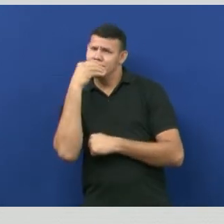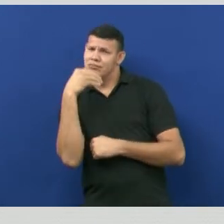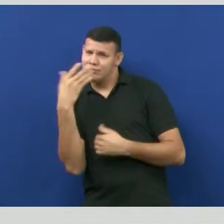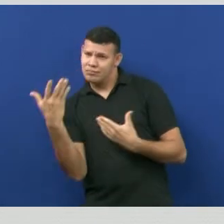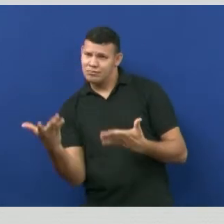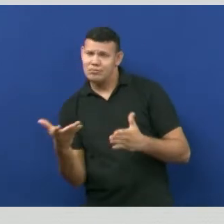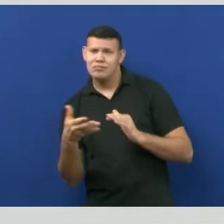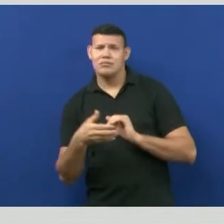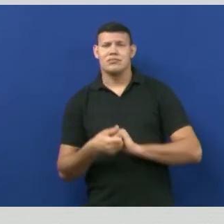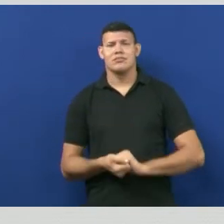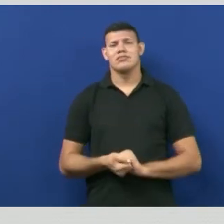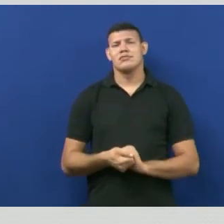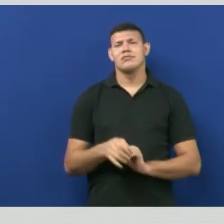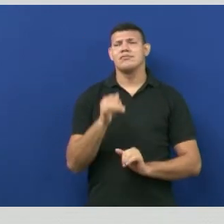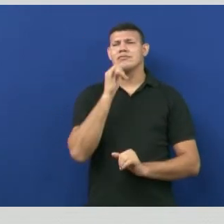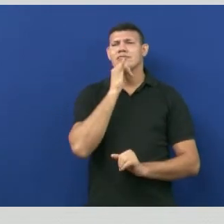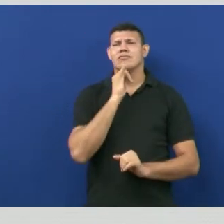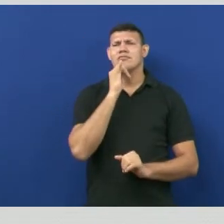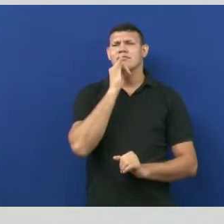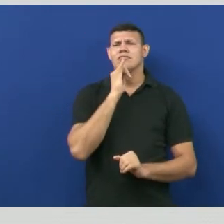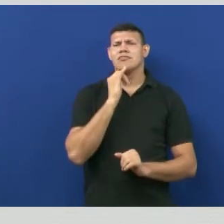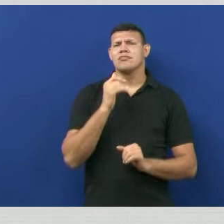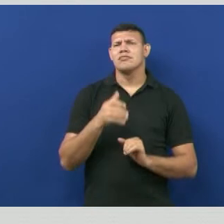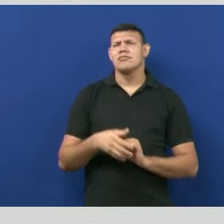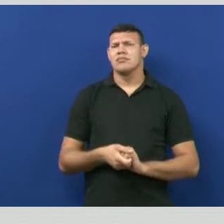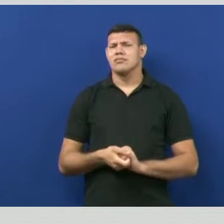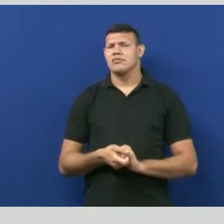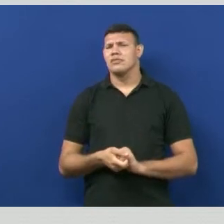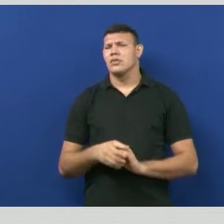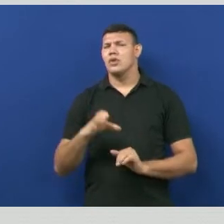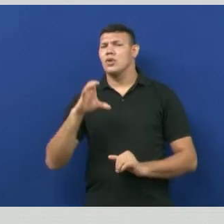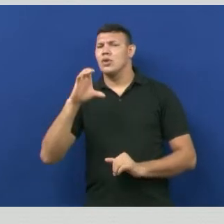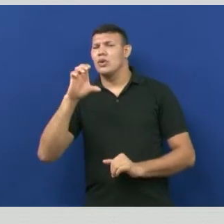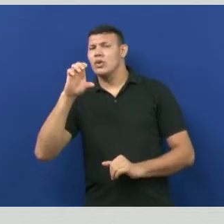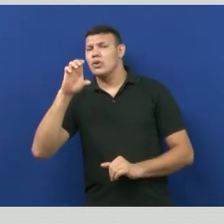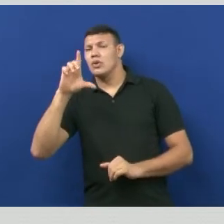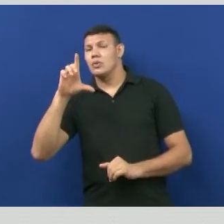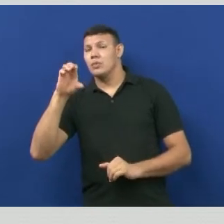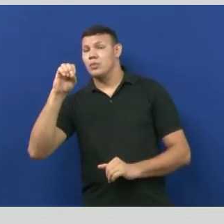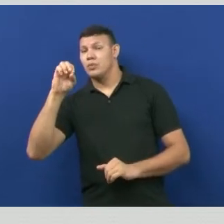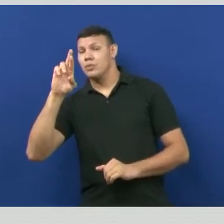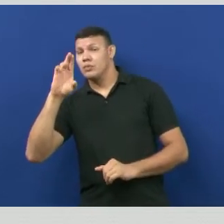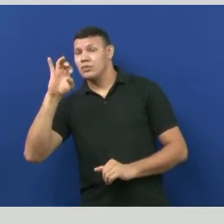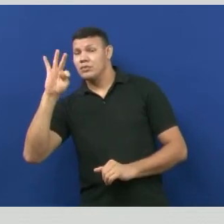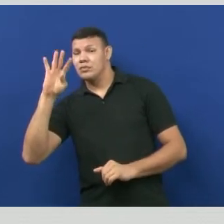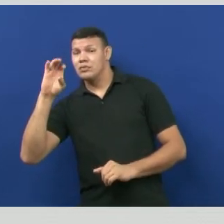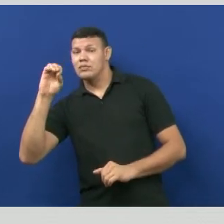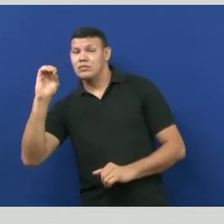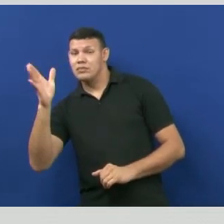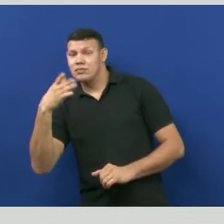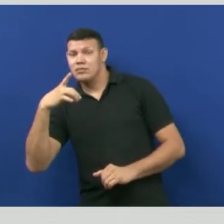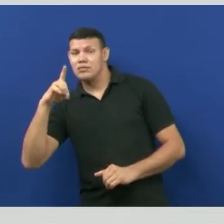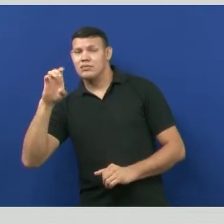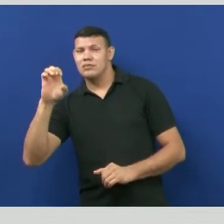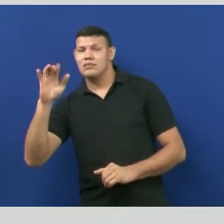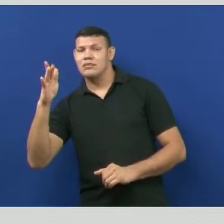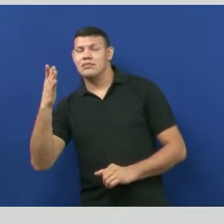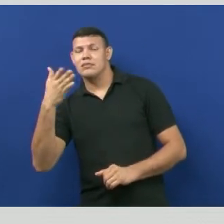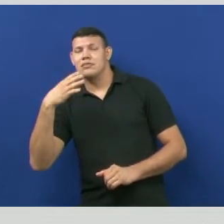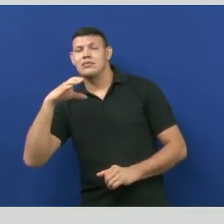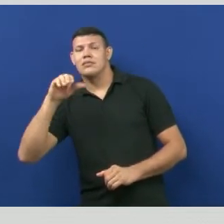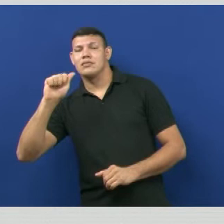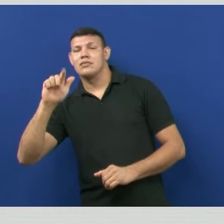exemplo. O cloreto de alumínio é um sal de caráter ácido, porque foi originado